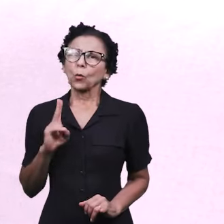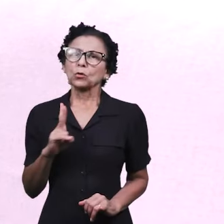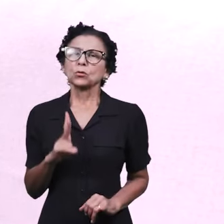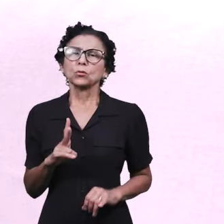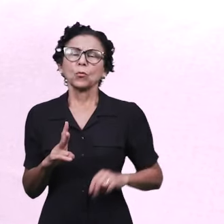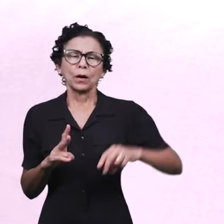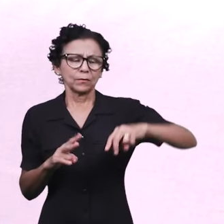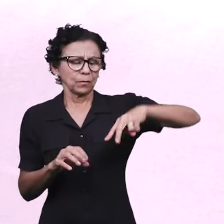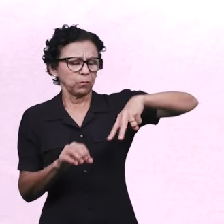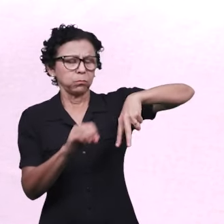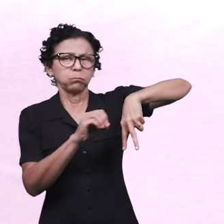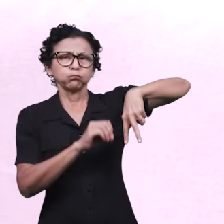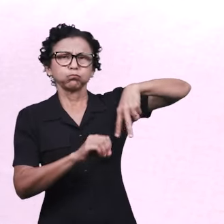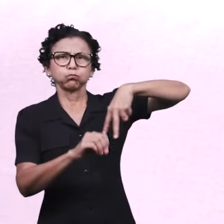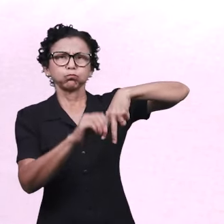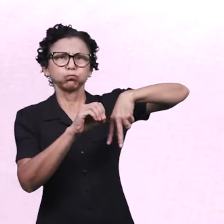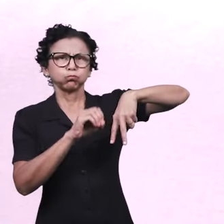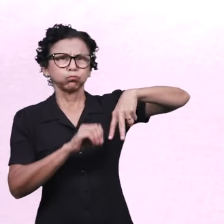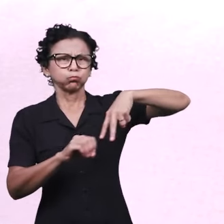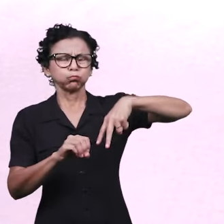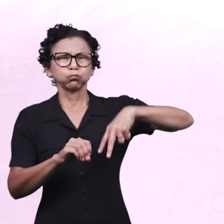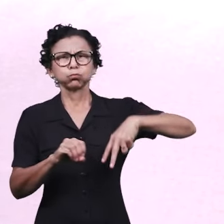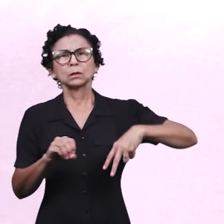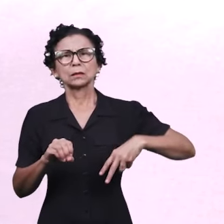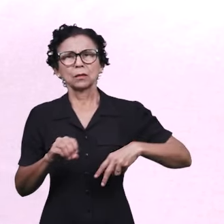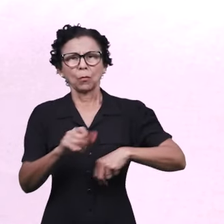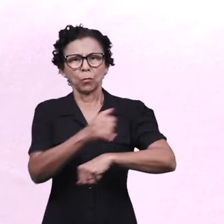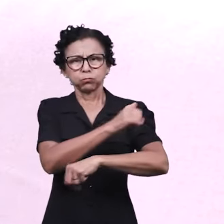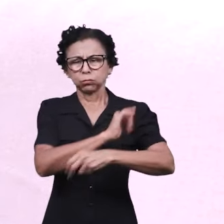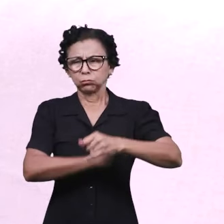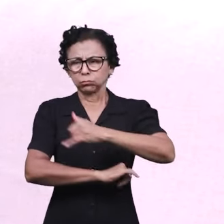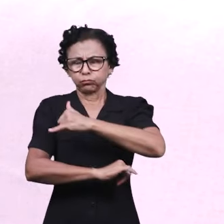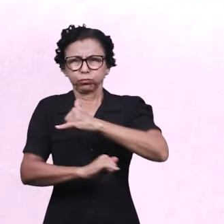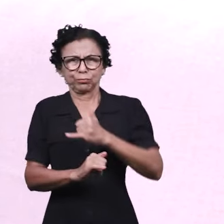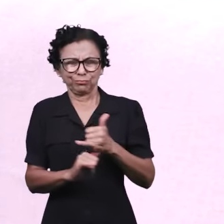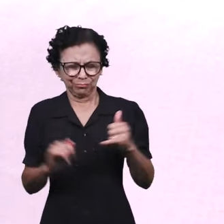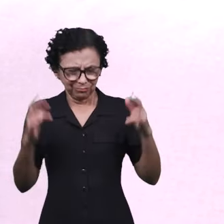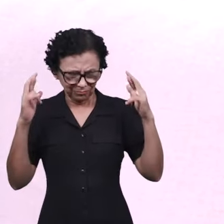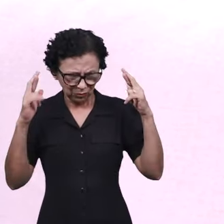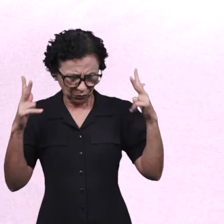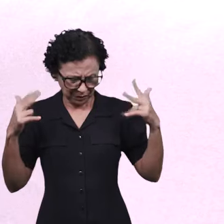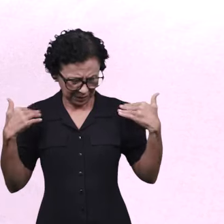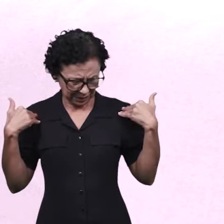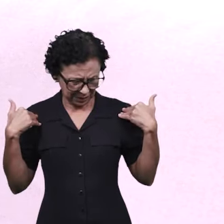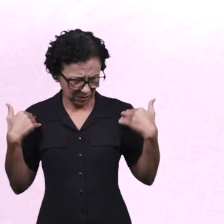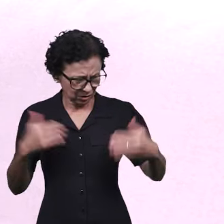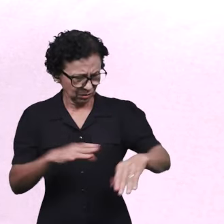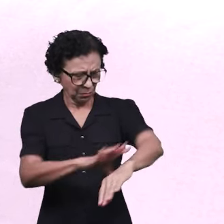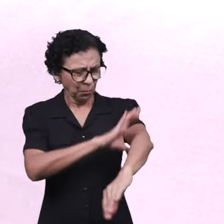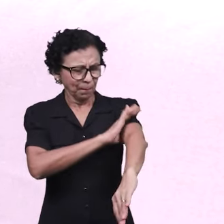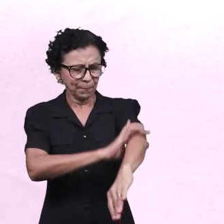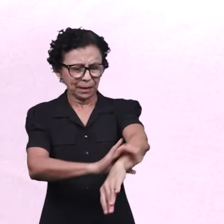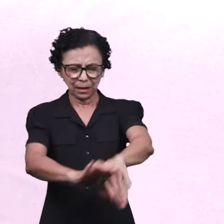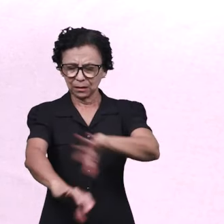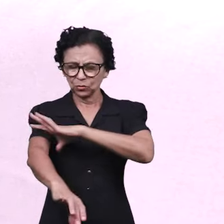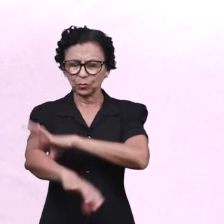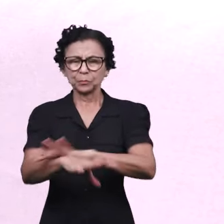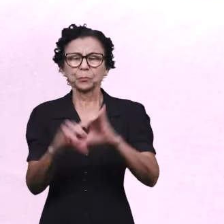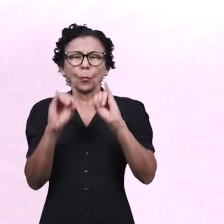desproporcional em relação aos outros e quando você é descobre o diagn diagnóstico do lipedema